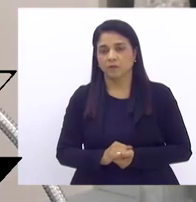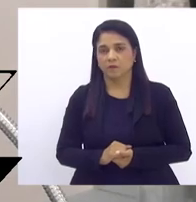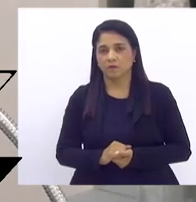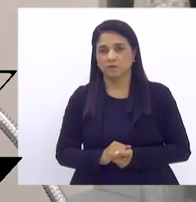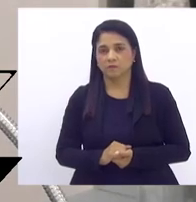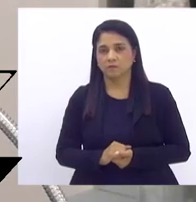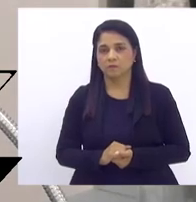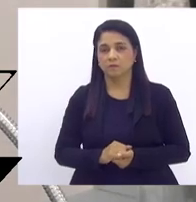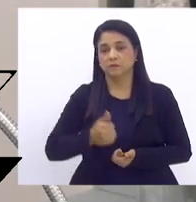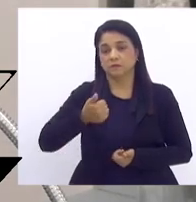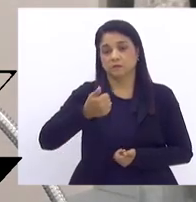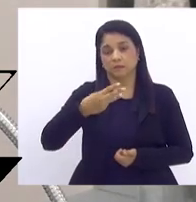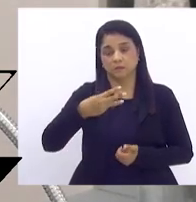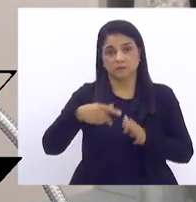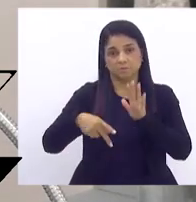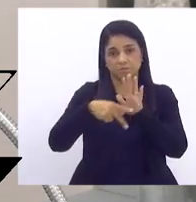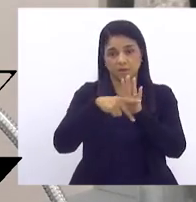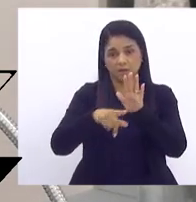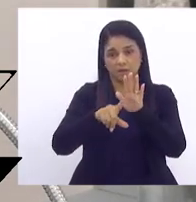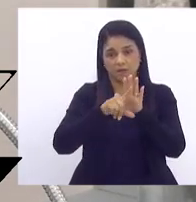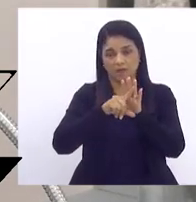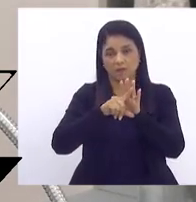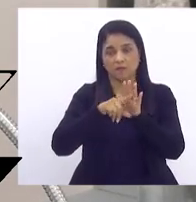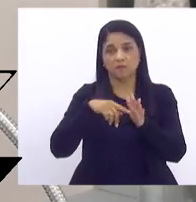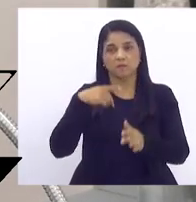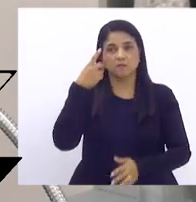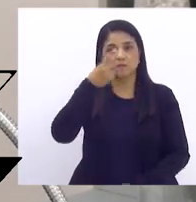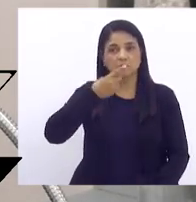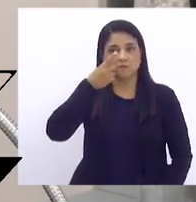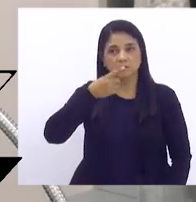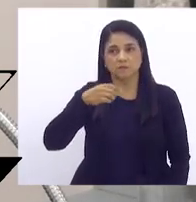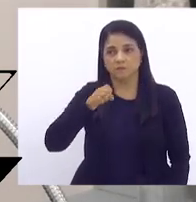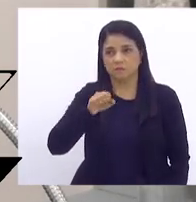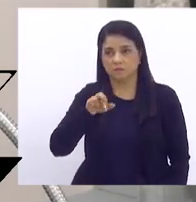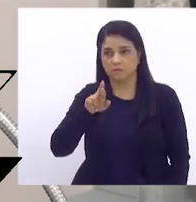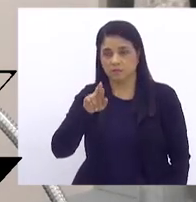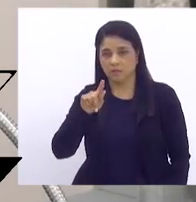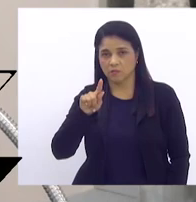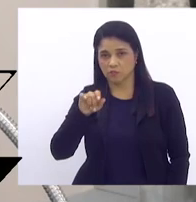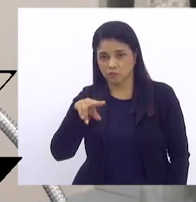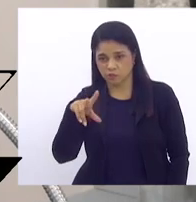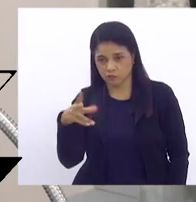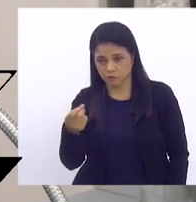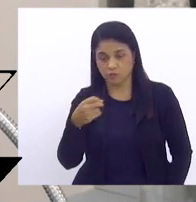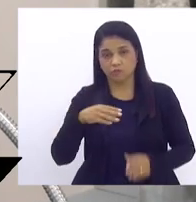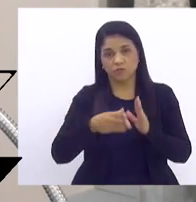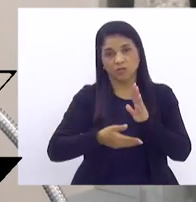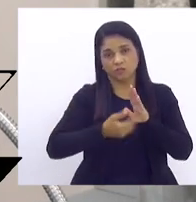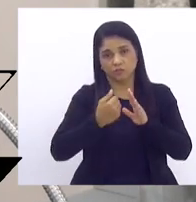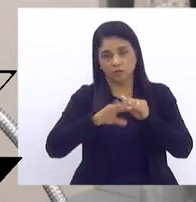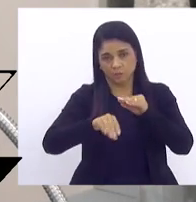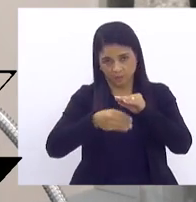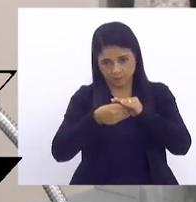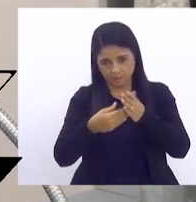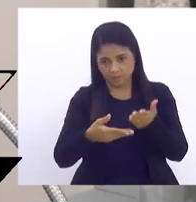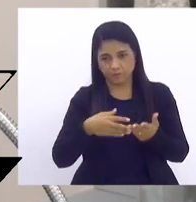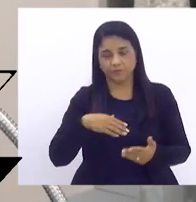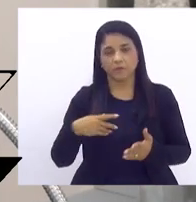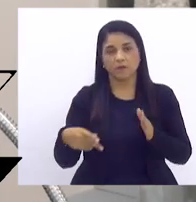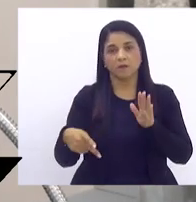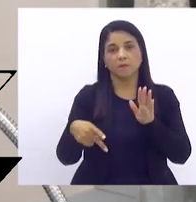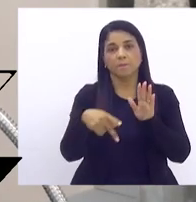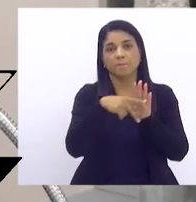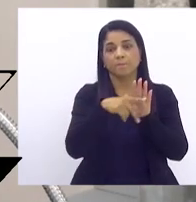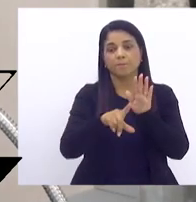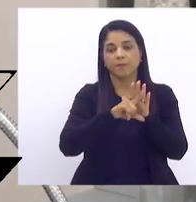Vou passar o item 13 da pauta. Projeto de relatoria do deputado doutor Serginho. Ele não pediu para retirar os pareceres dele. Passo, então, a